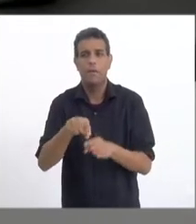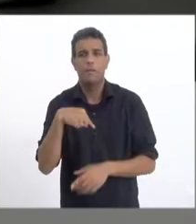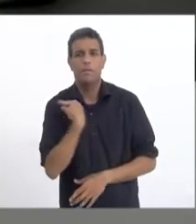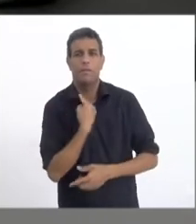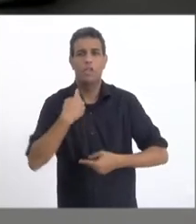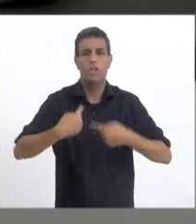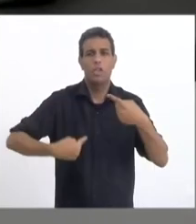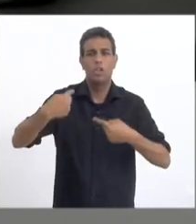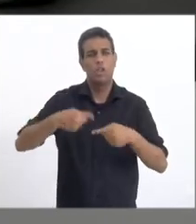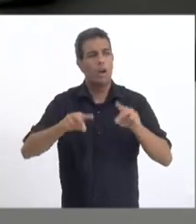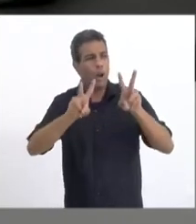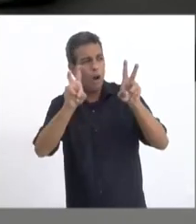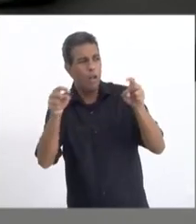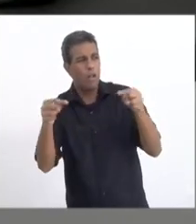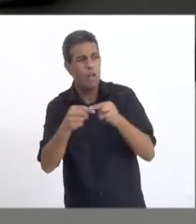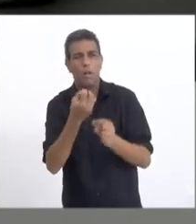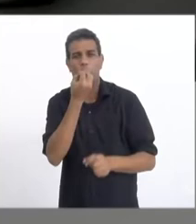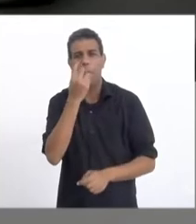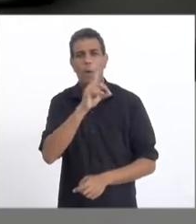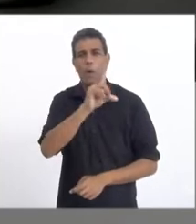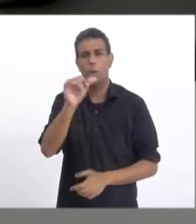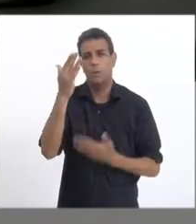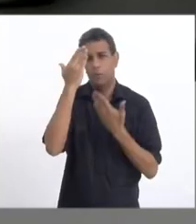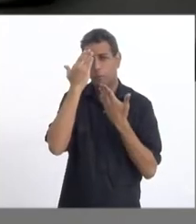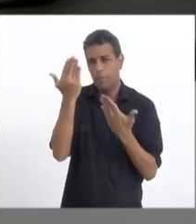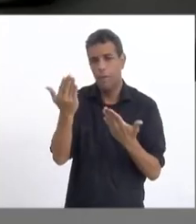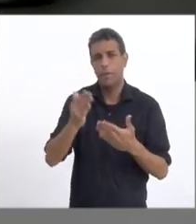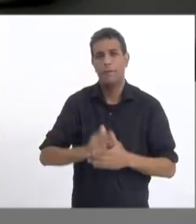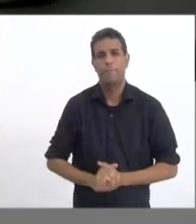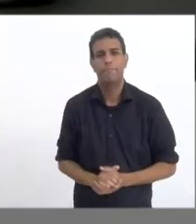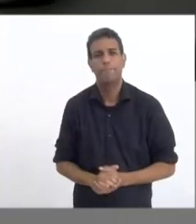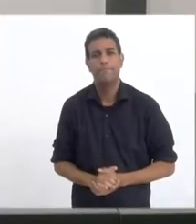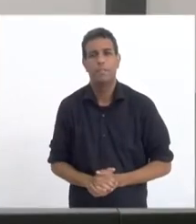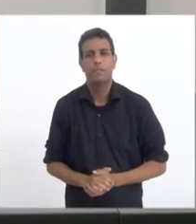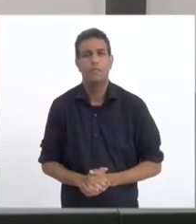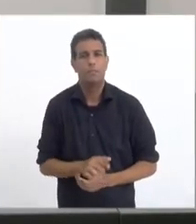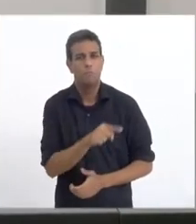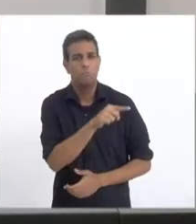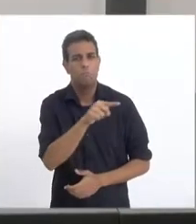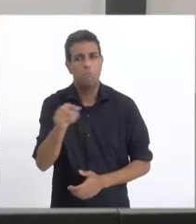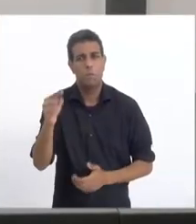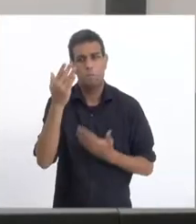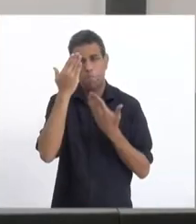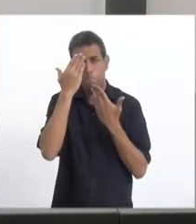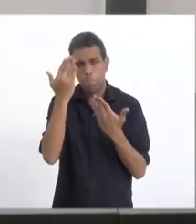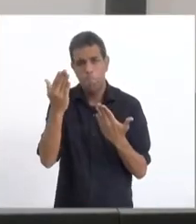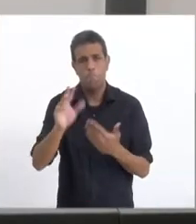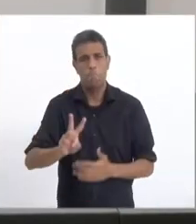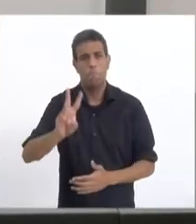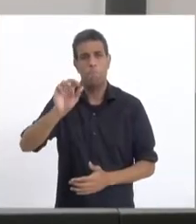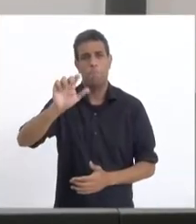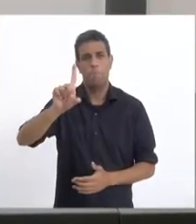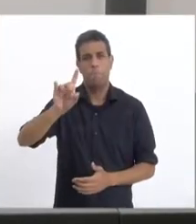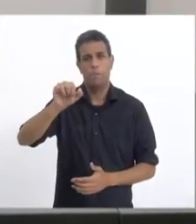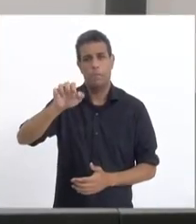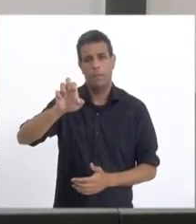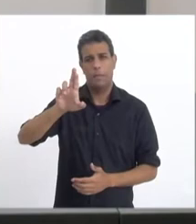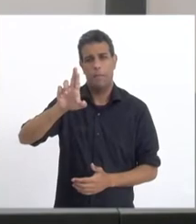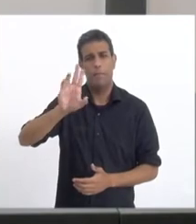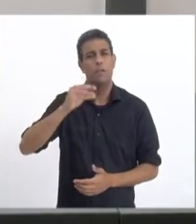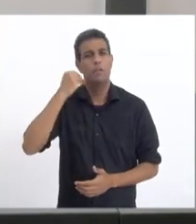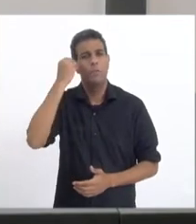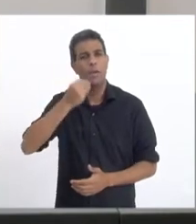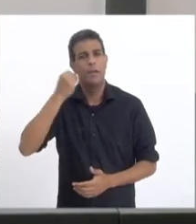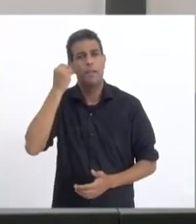dialogando a respeito do tema. Bom dia, obrigado. Nós que agradecemos, Valdemir, pela palavra, pela